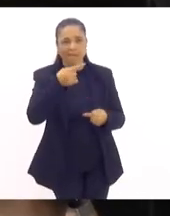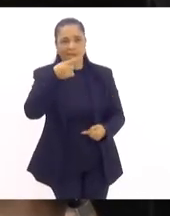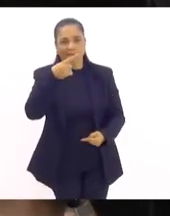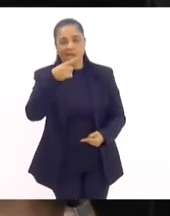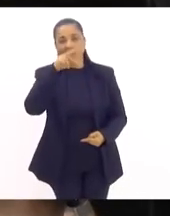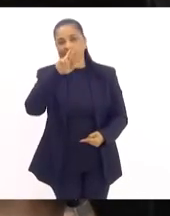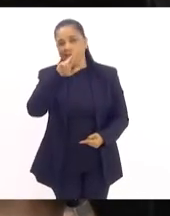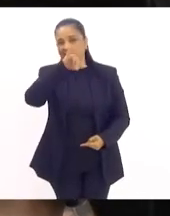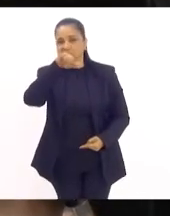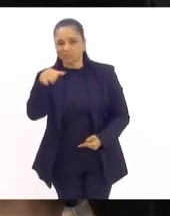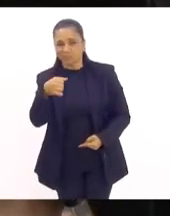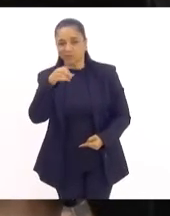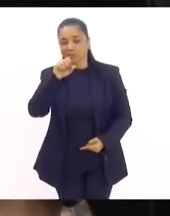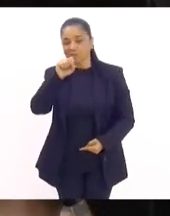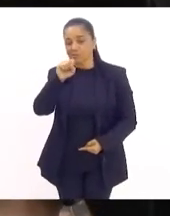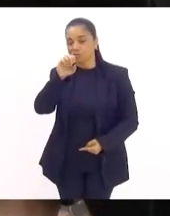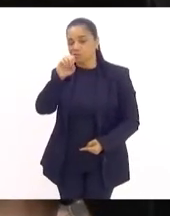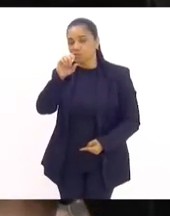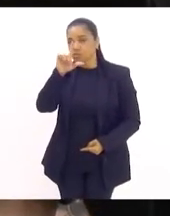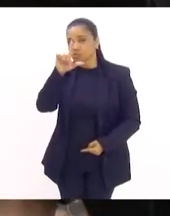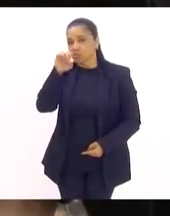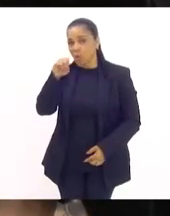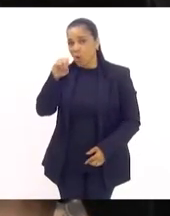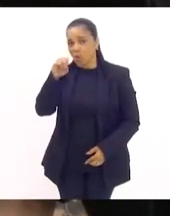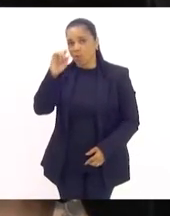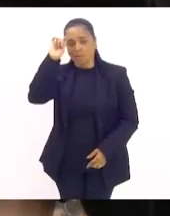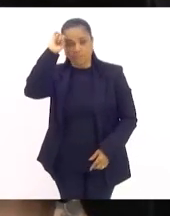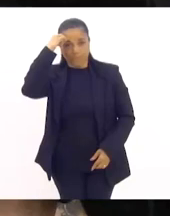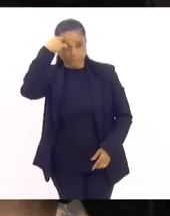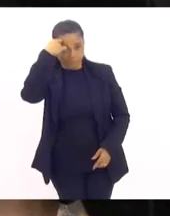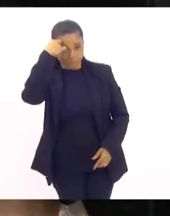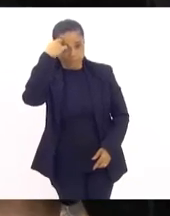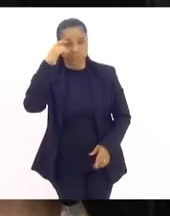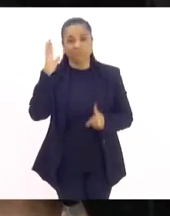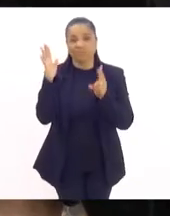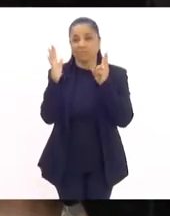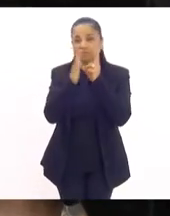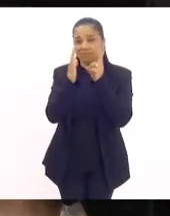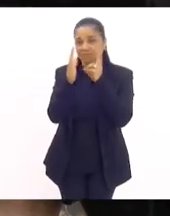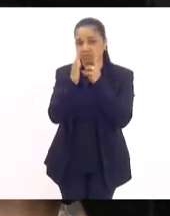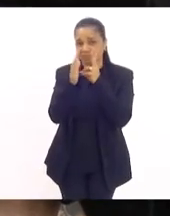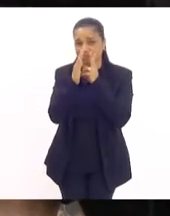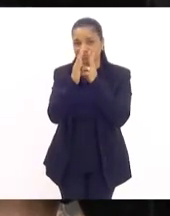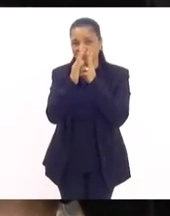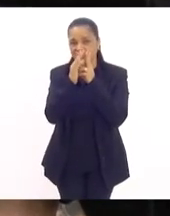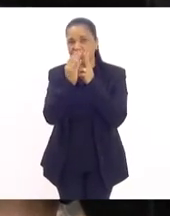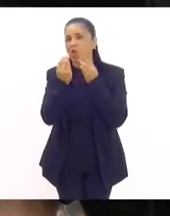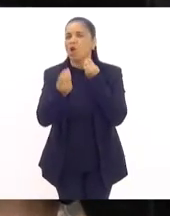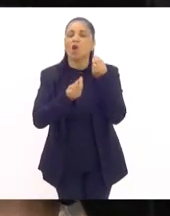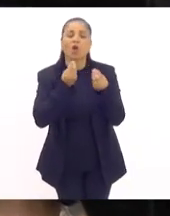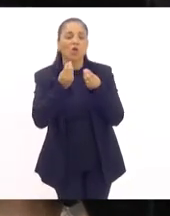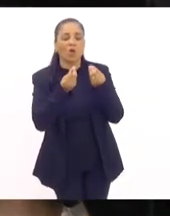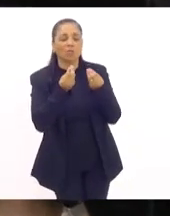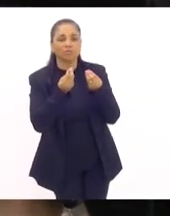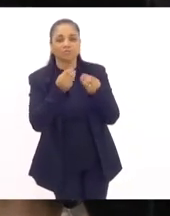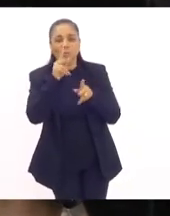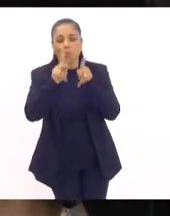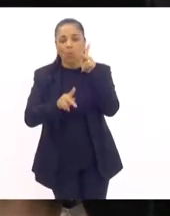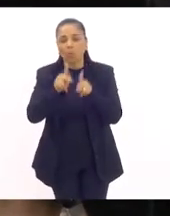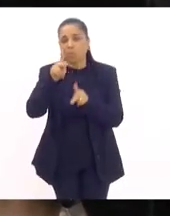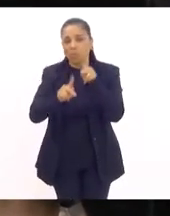Solo Preto Indígena como parte de um processo de reparação aos nossos povos,